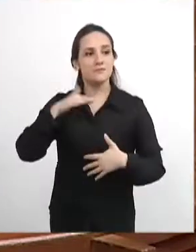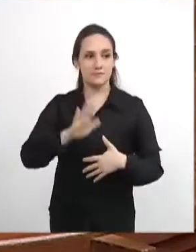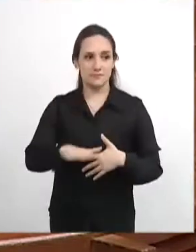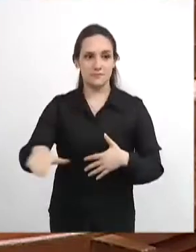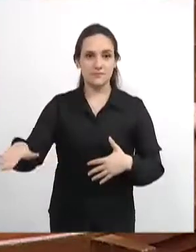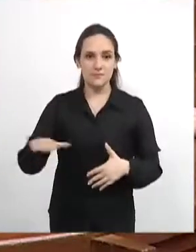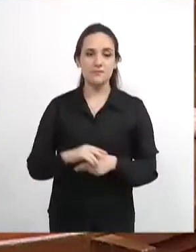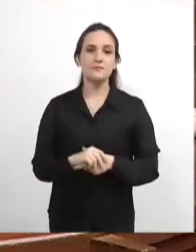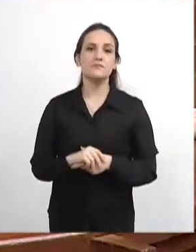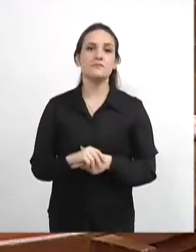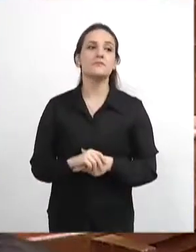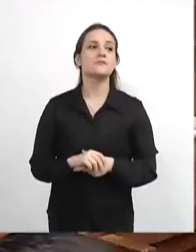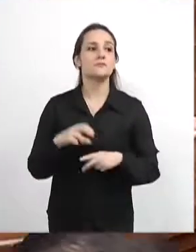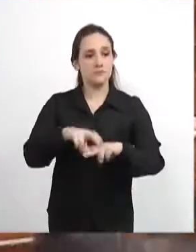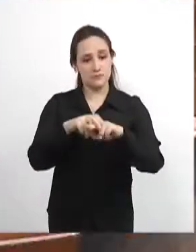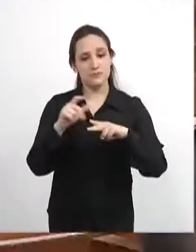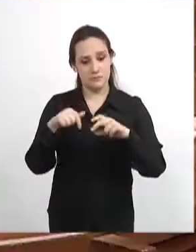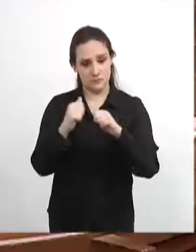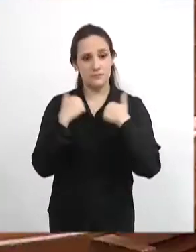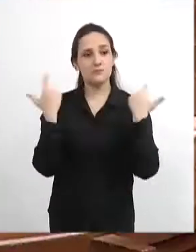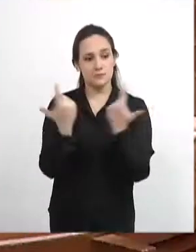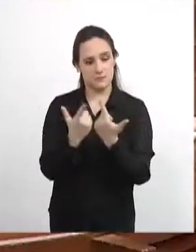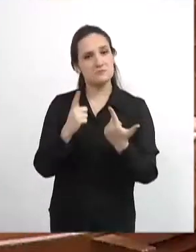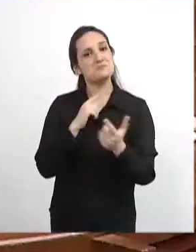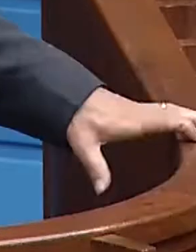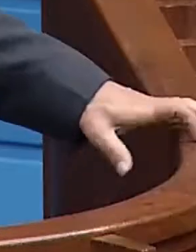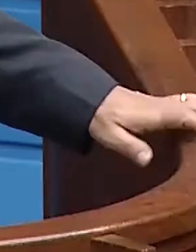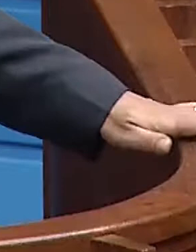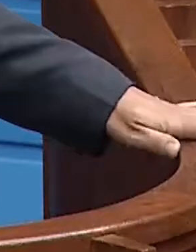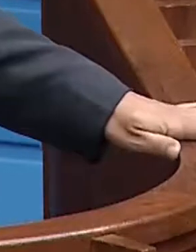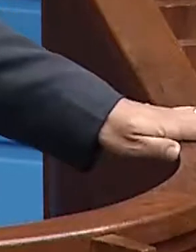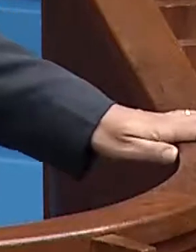casa está de parabéns pela iniciativa.